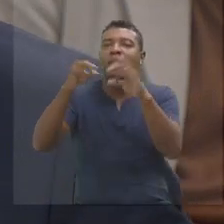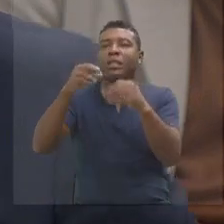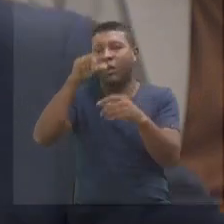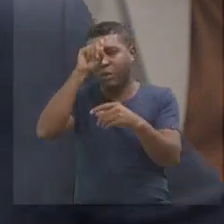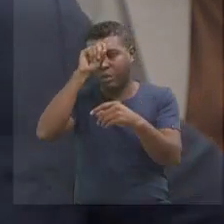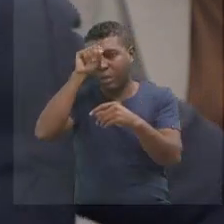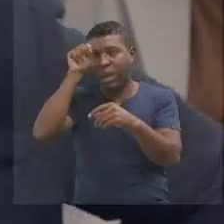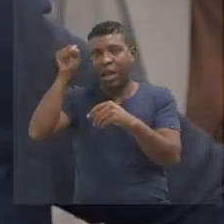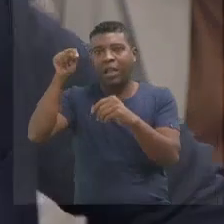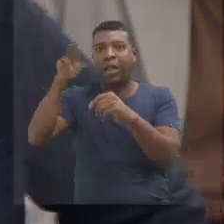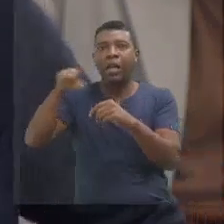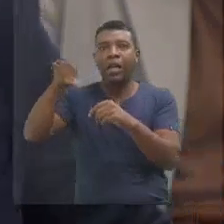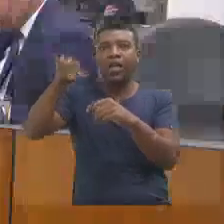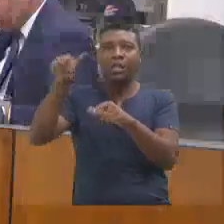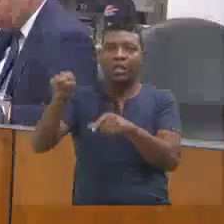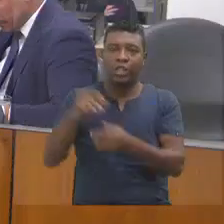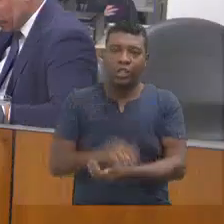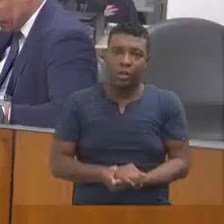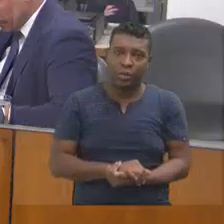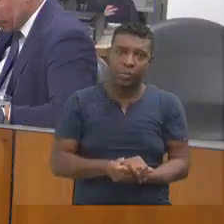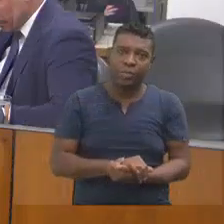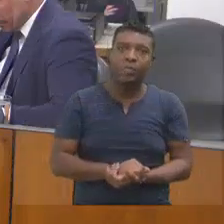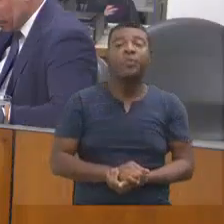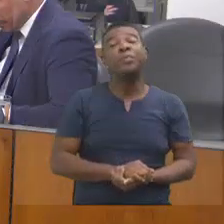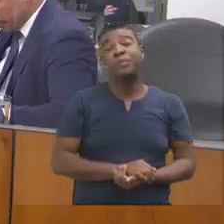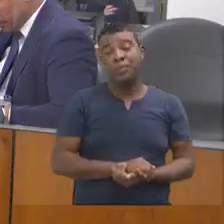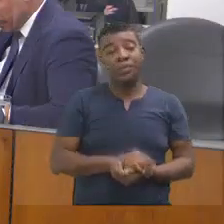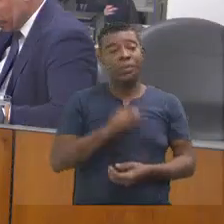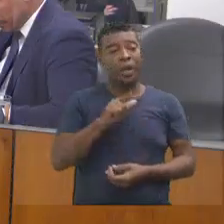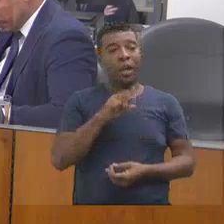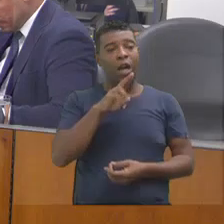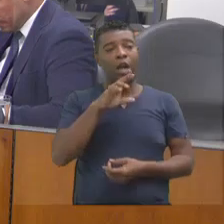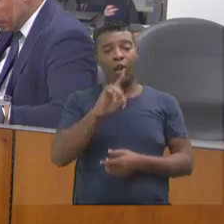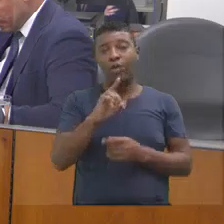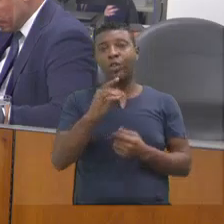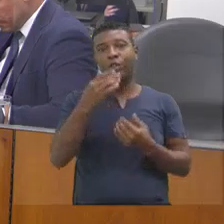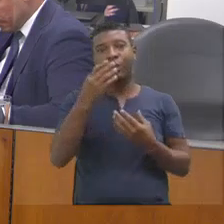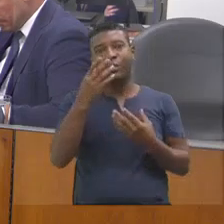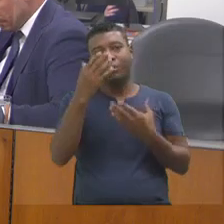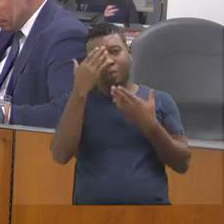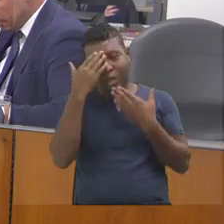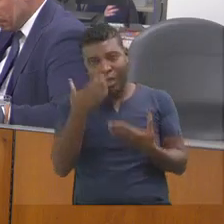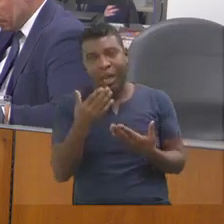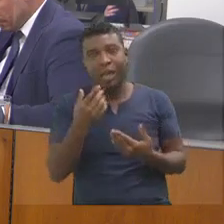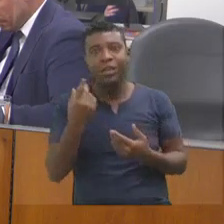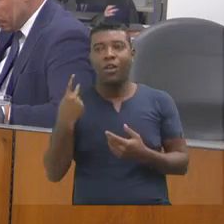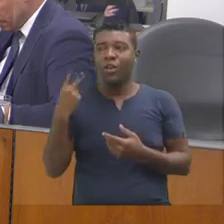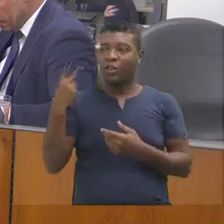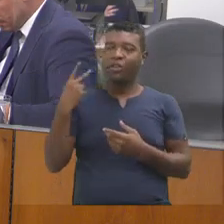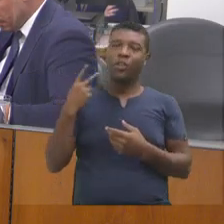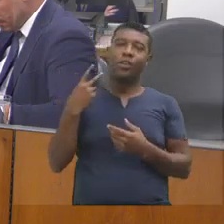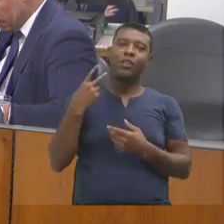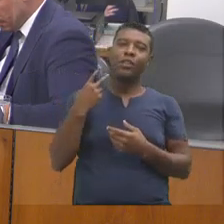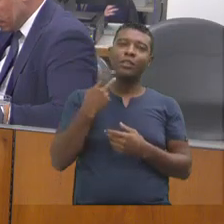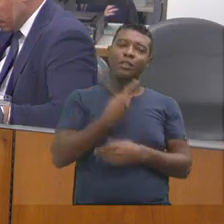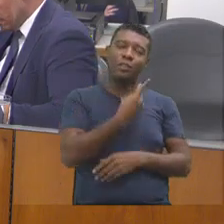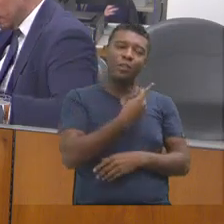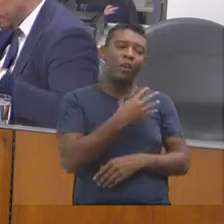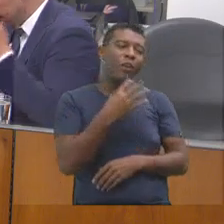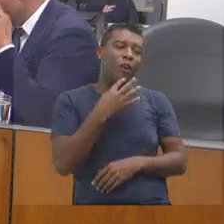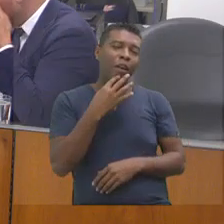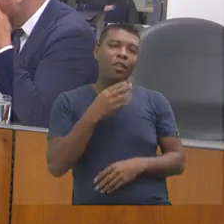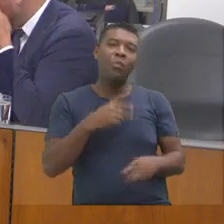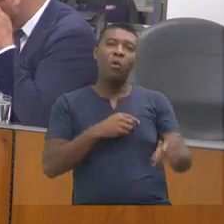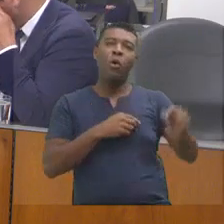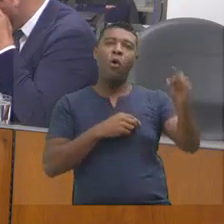região pode contar com o estado de imensa e Lude Obrigado ludi a gente se conhece há muito tempo né ludw era presidente da família ainda